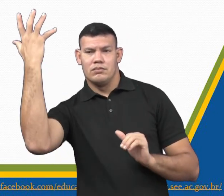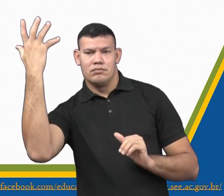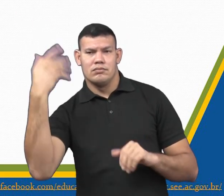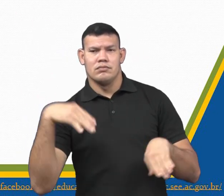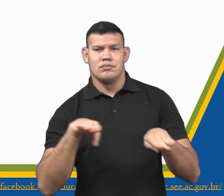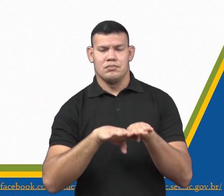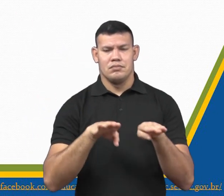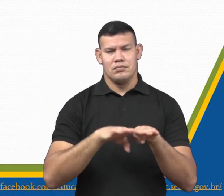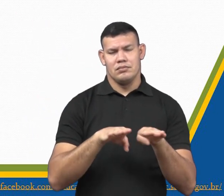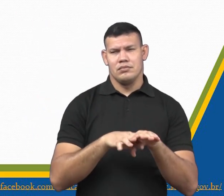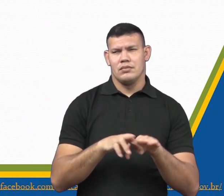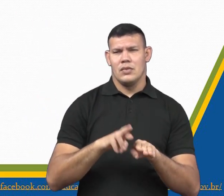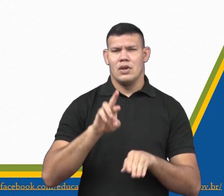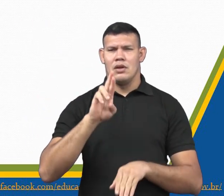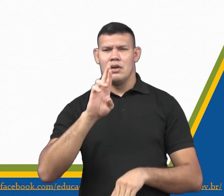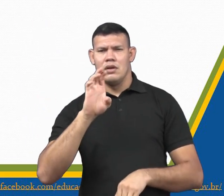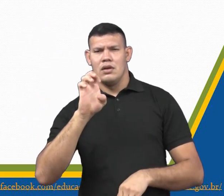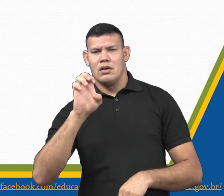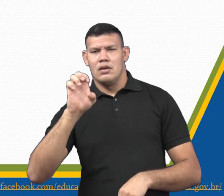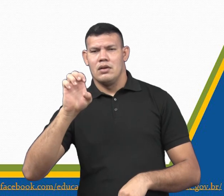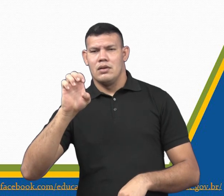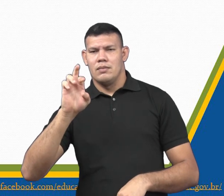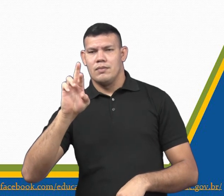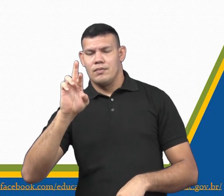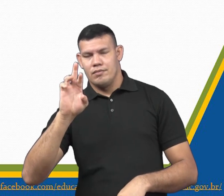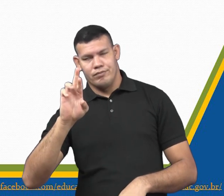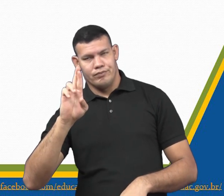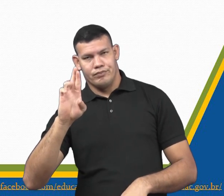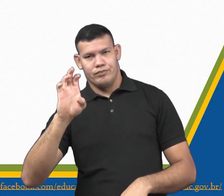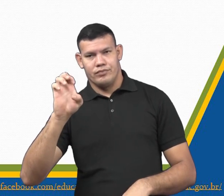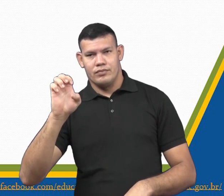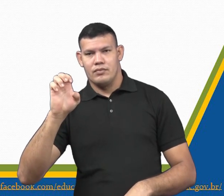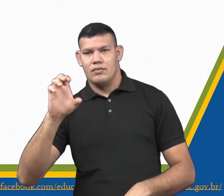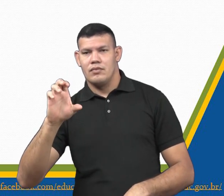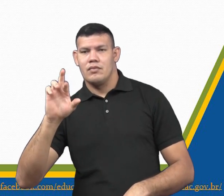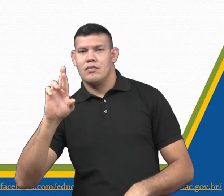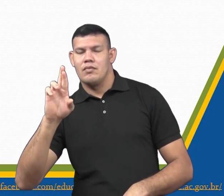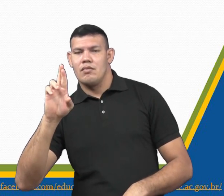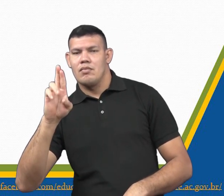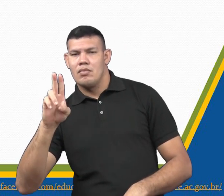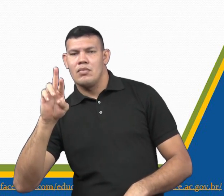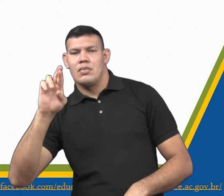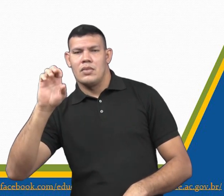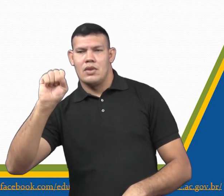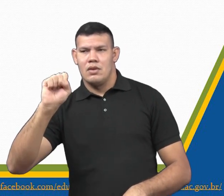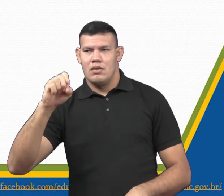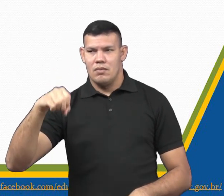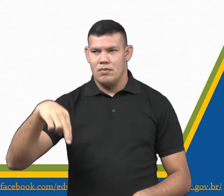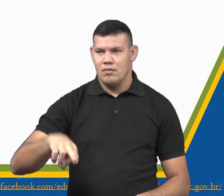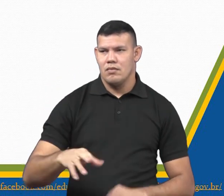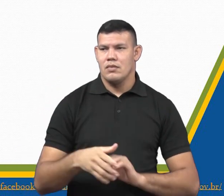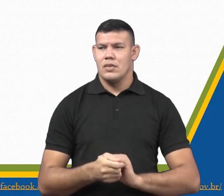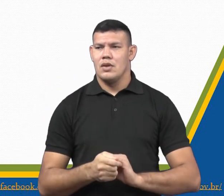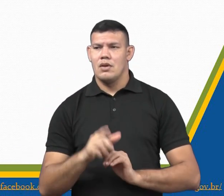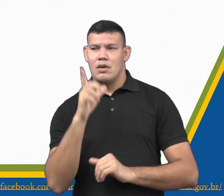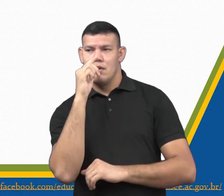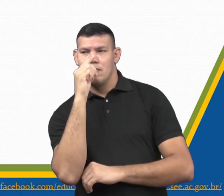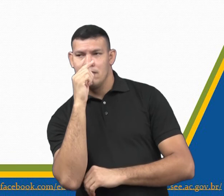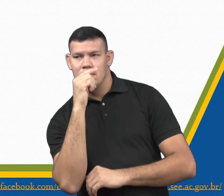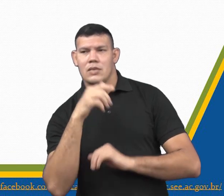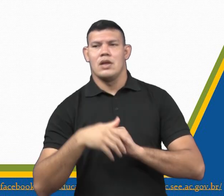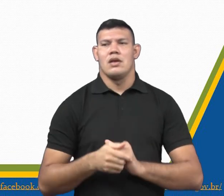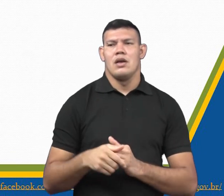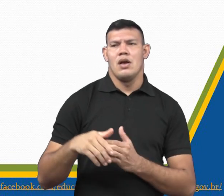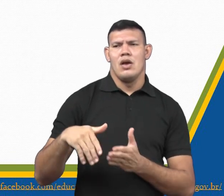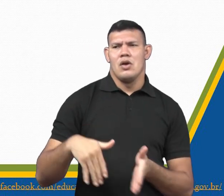na comparação com os dados anteriores, não chega a causar otimismo no povo sertanejo, que ainda aguarda um